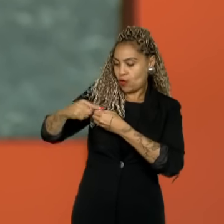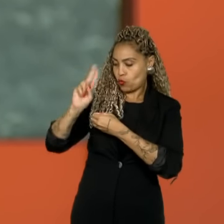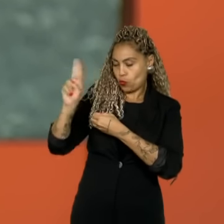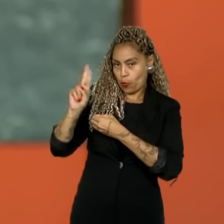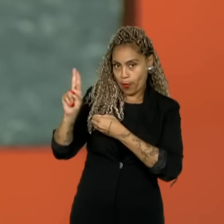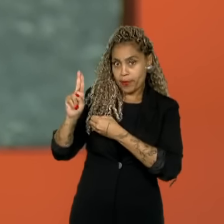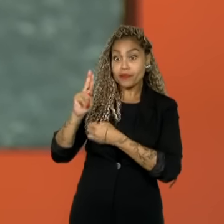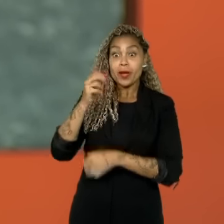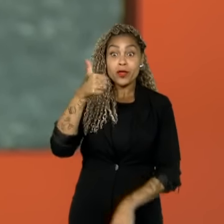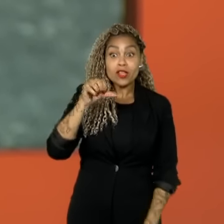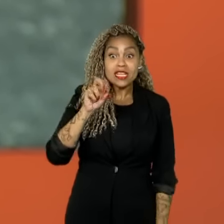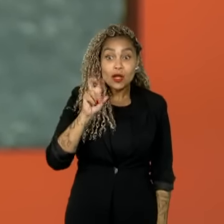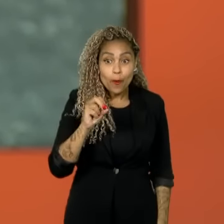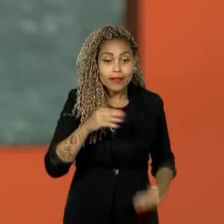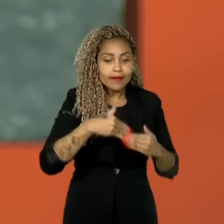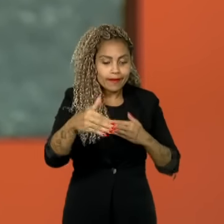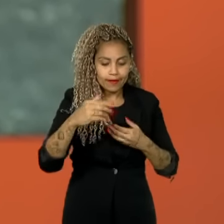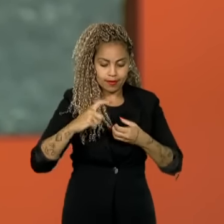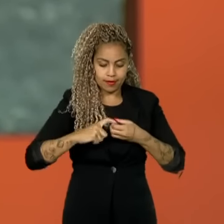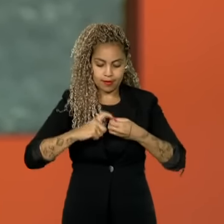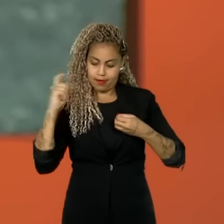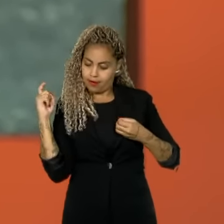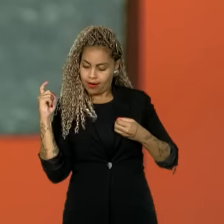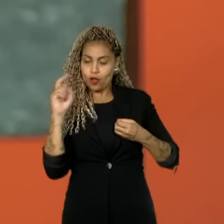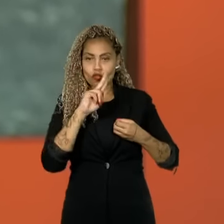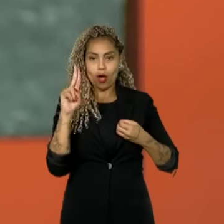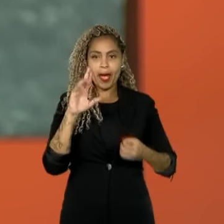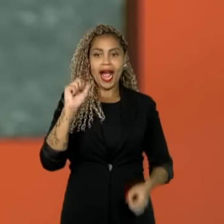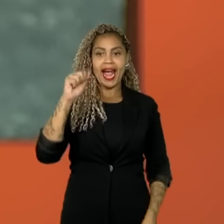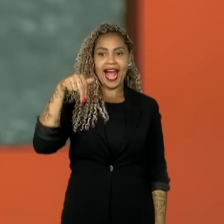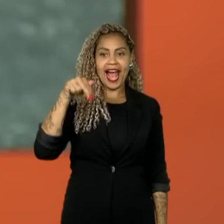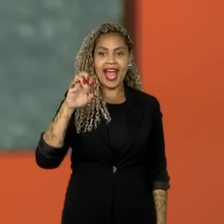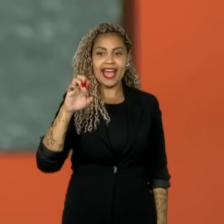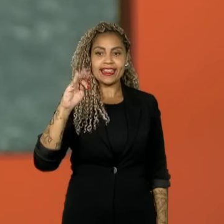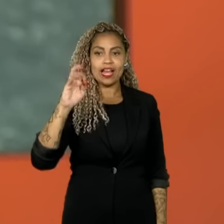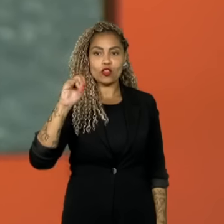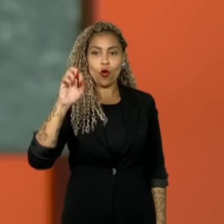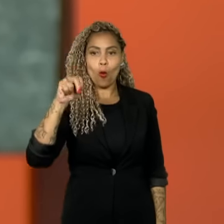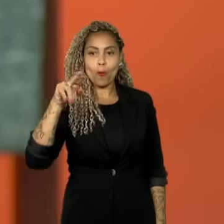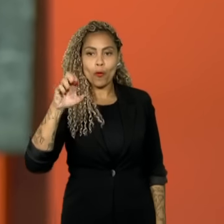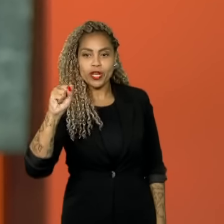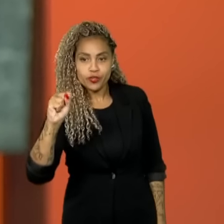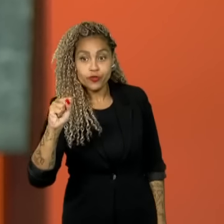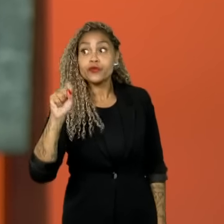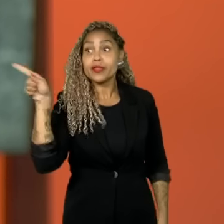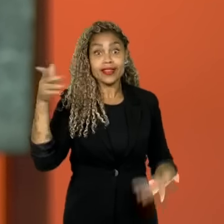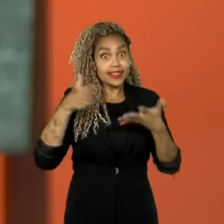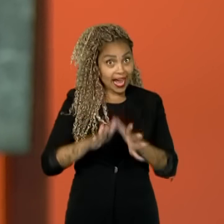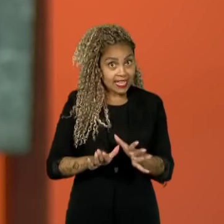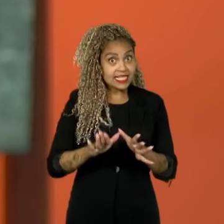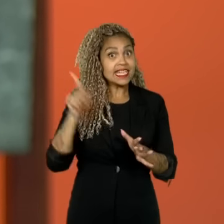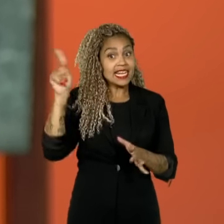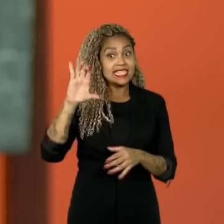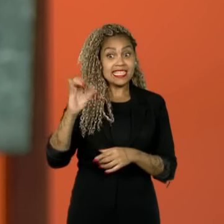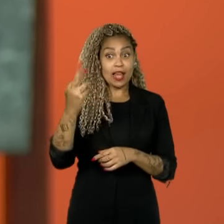de 1950, se emancipa e vira Caetanópolis. Então, ela nasce em Cedro em função da fábrica de tecido,